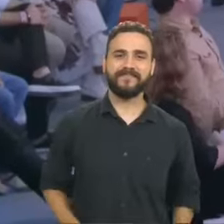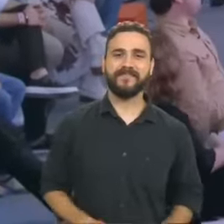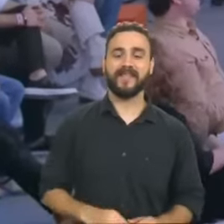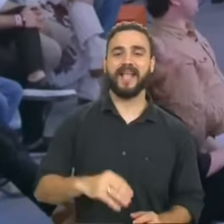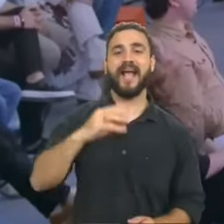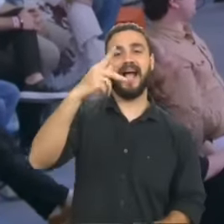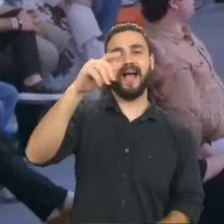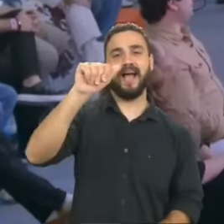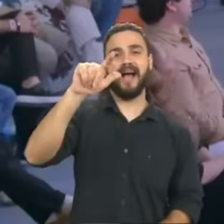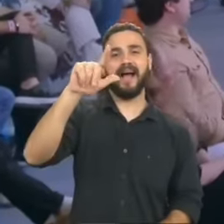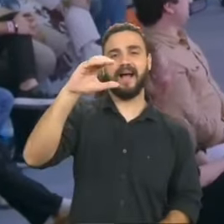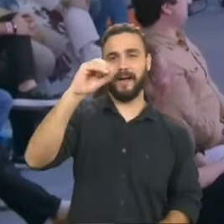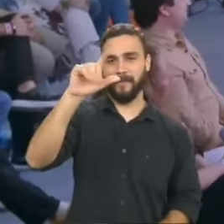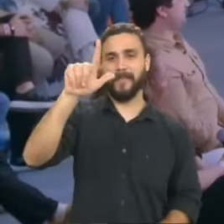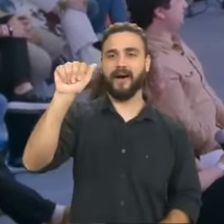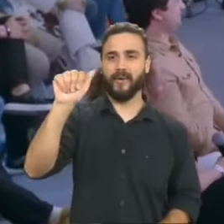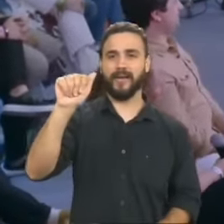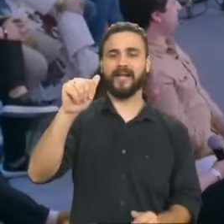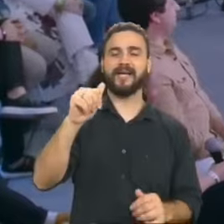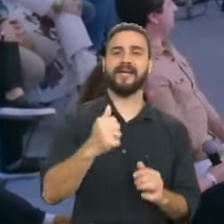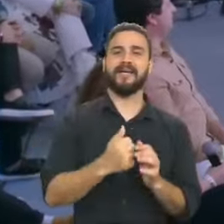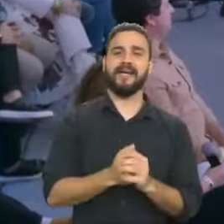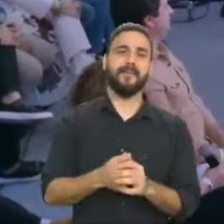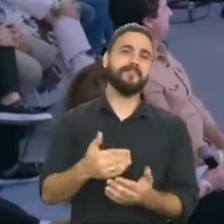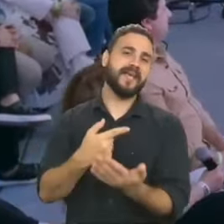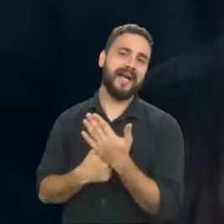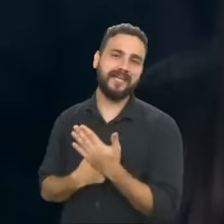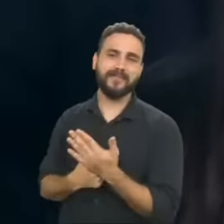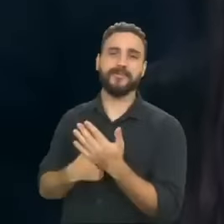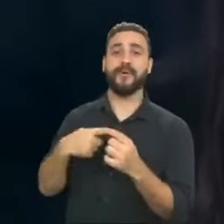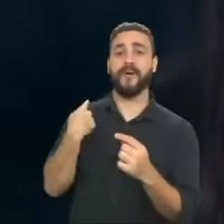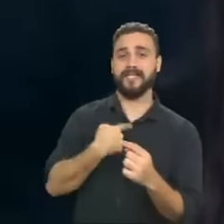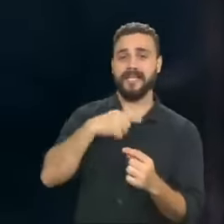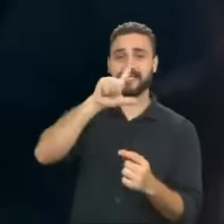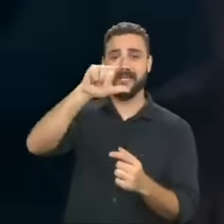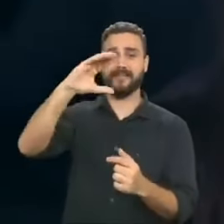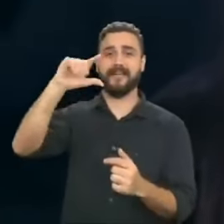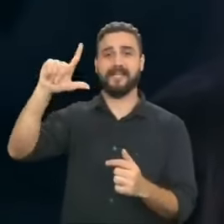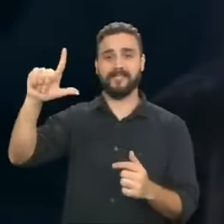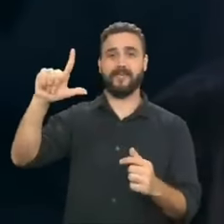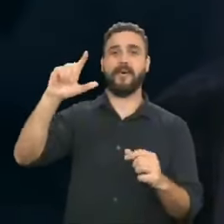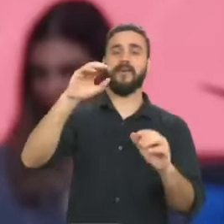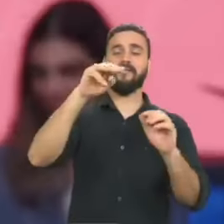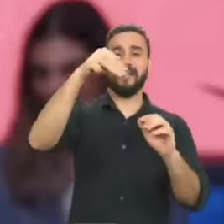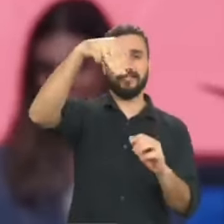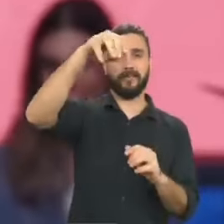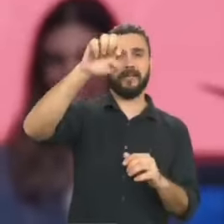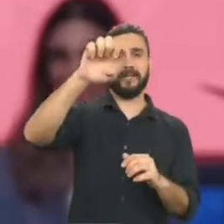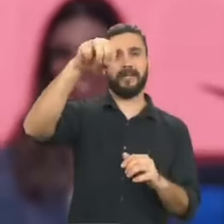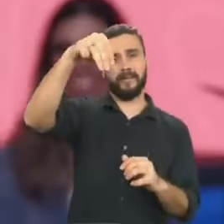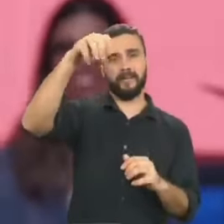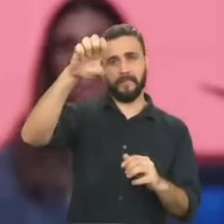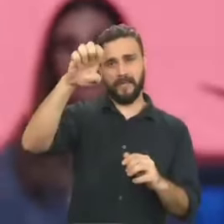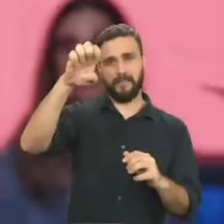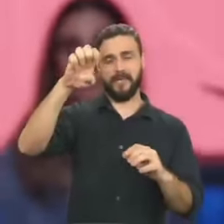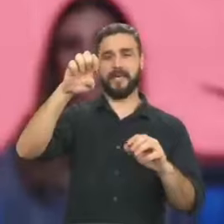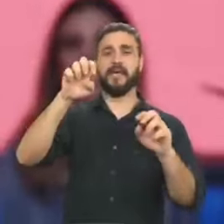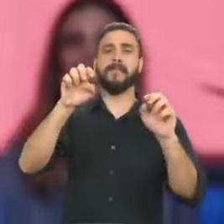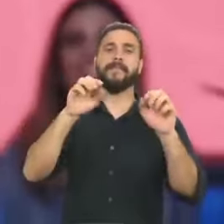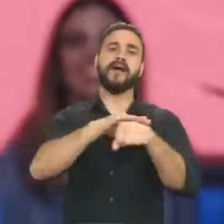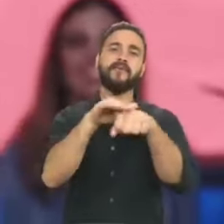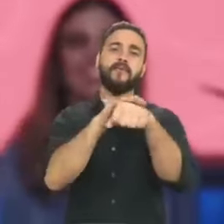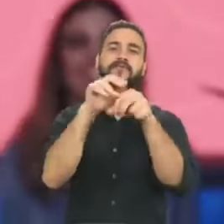Paola, nós começamos um quadro aqui, que é o nosso quadro para discutir também o ambiente das redes